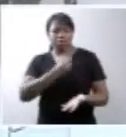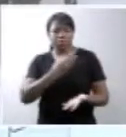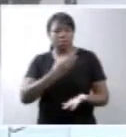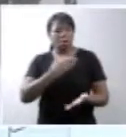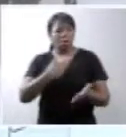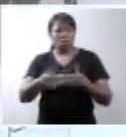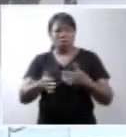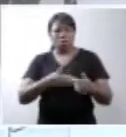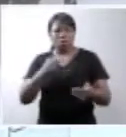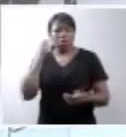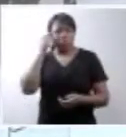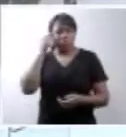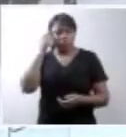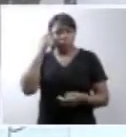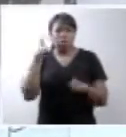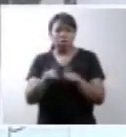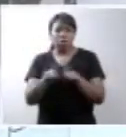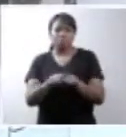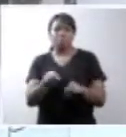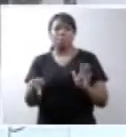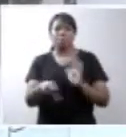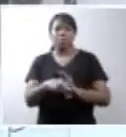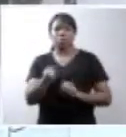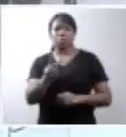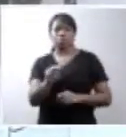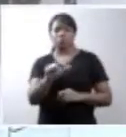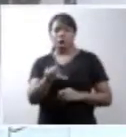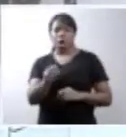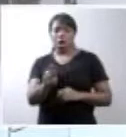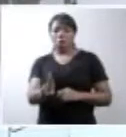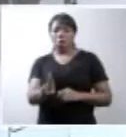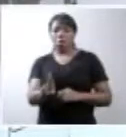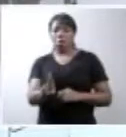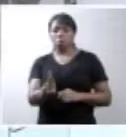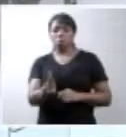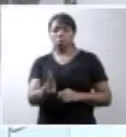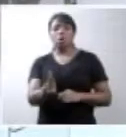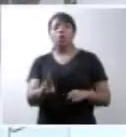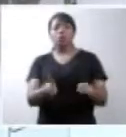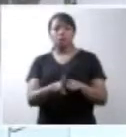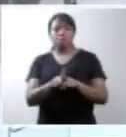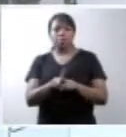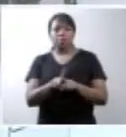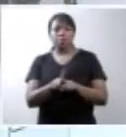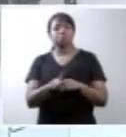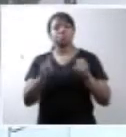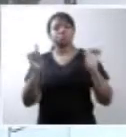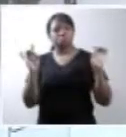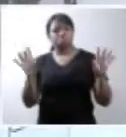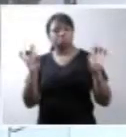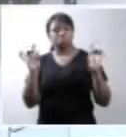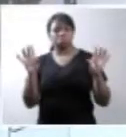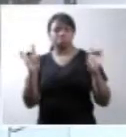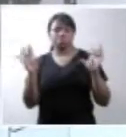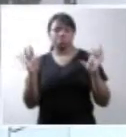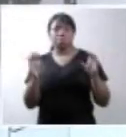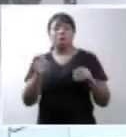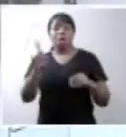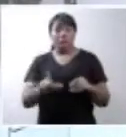de valor sobre a qualidade desta vida, em função de especificidades,